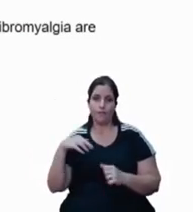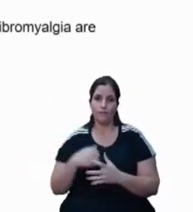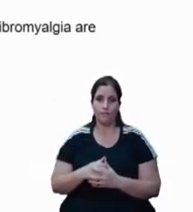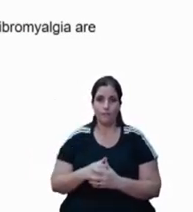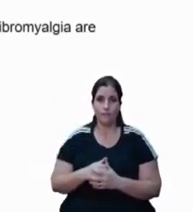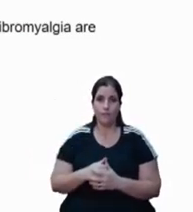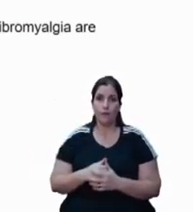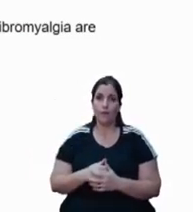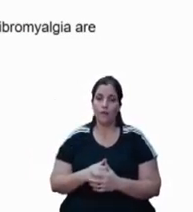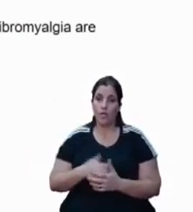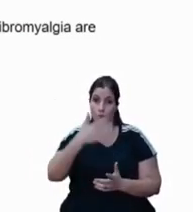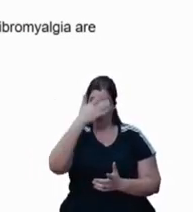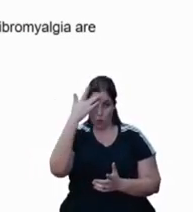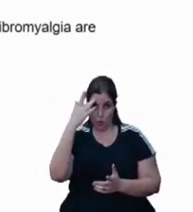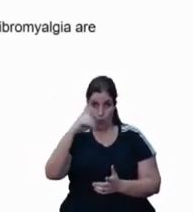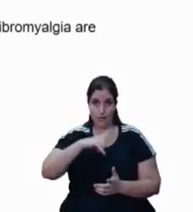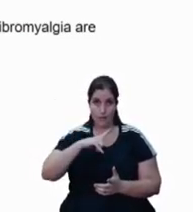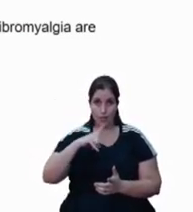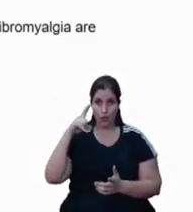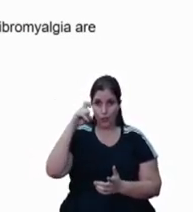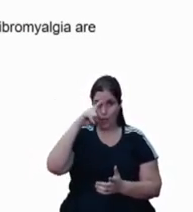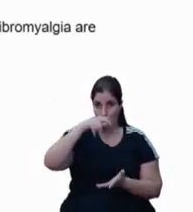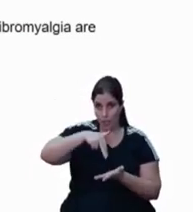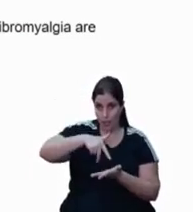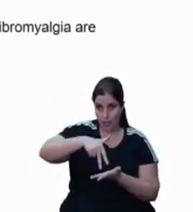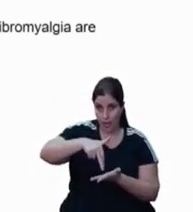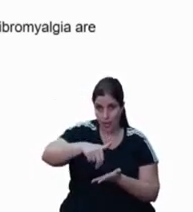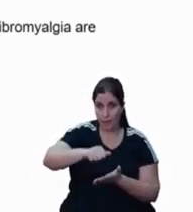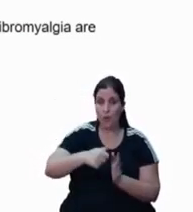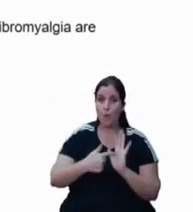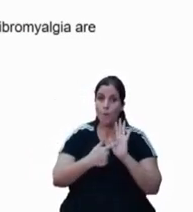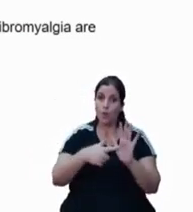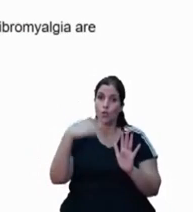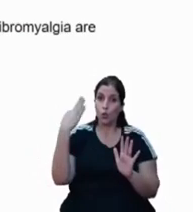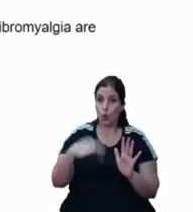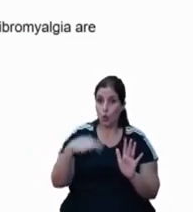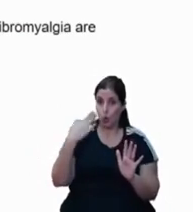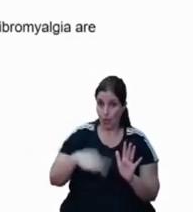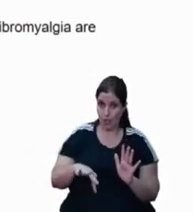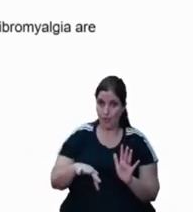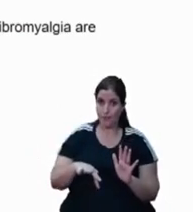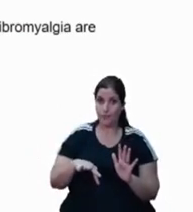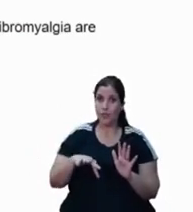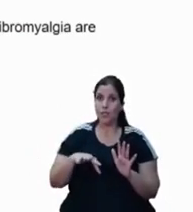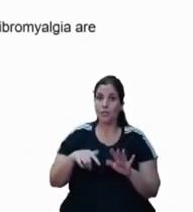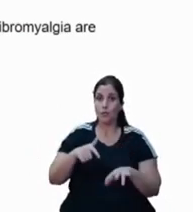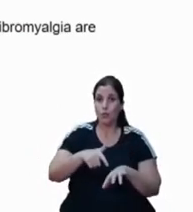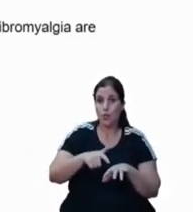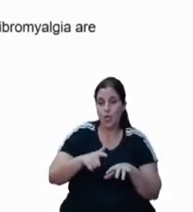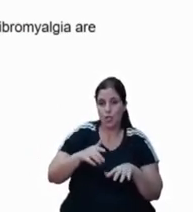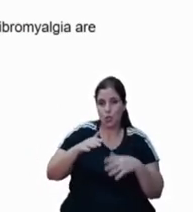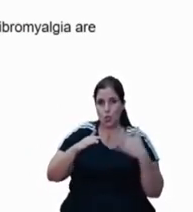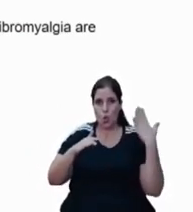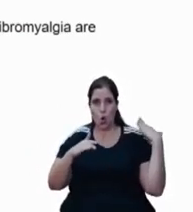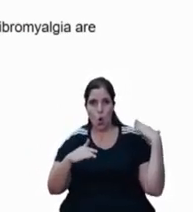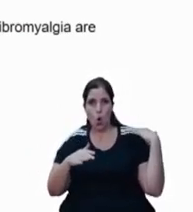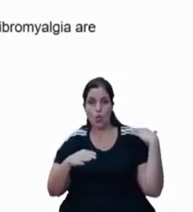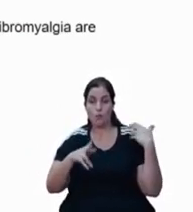disso, os indivíduos que têm dificuldade para caminhar frequentemente apresentam dores nos tornozelos e nas costas devido à maneira de